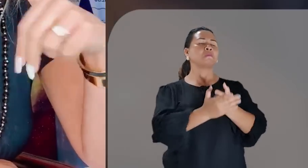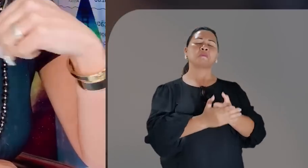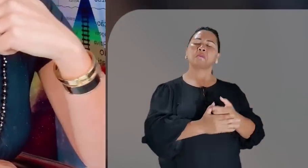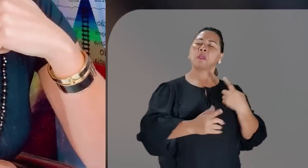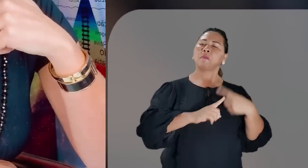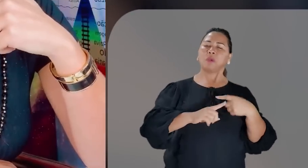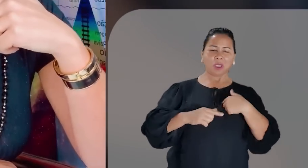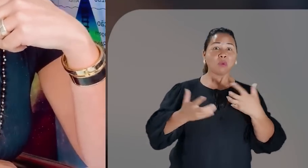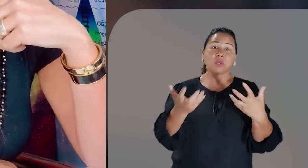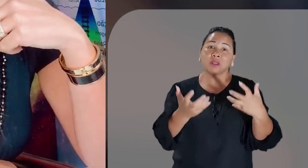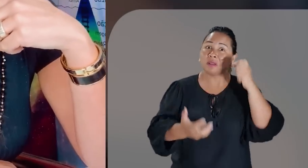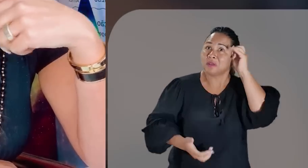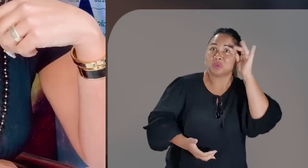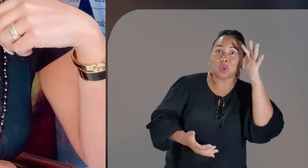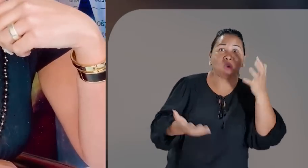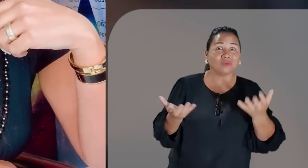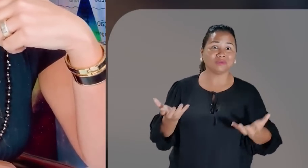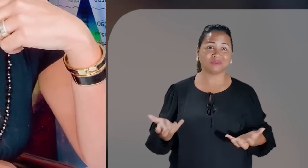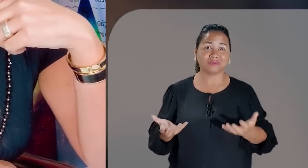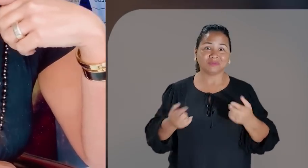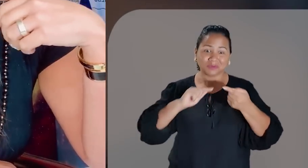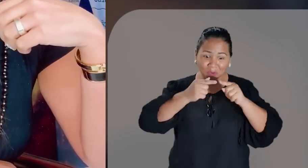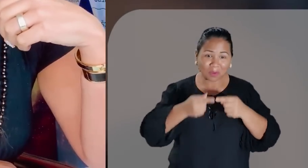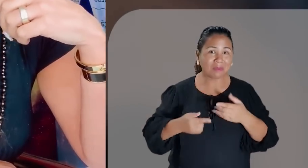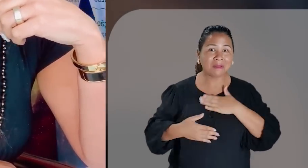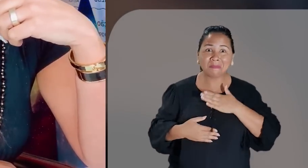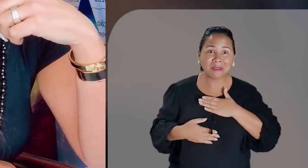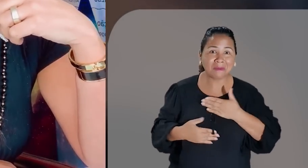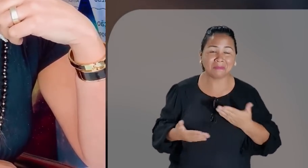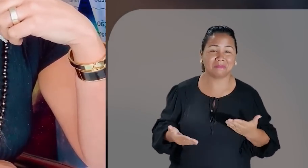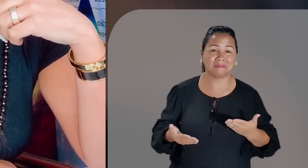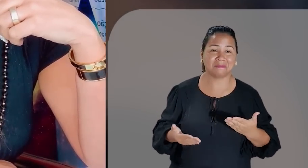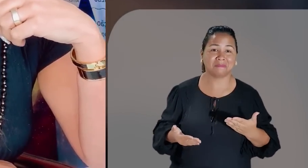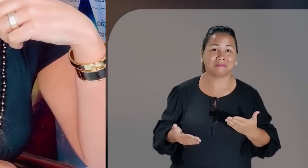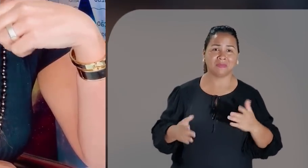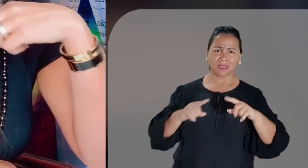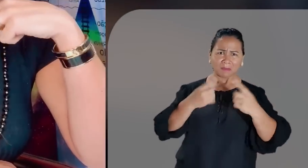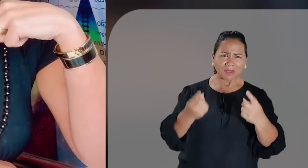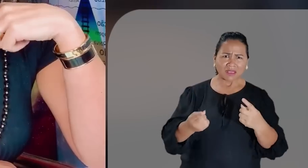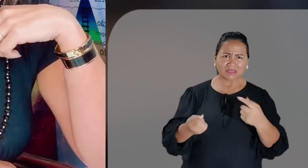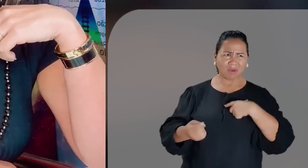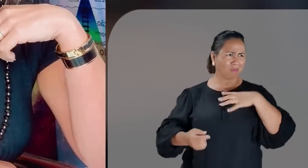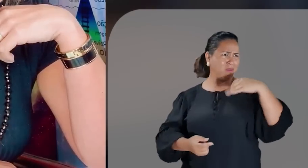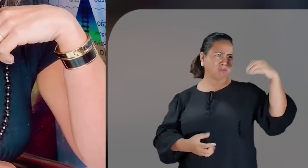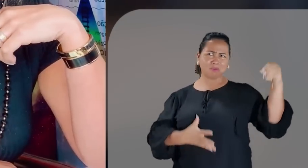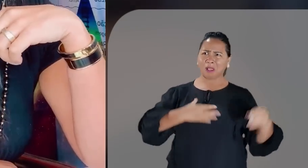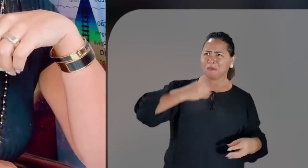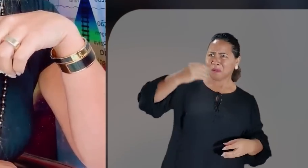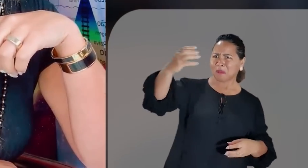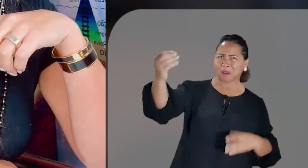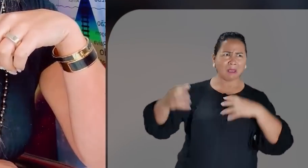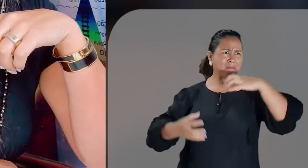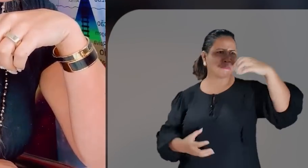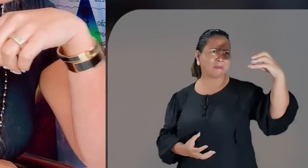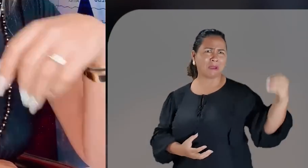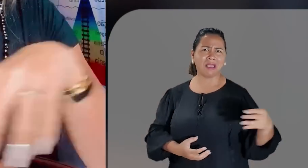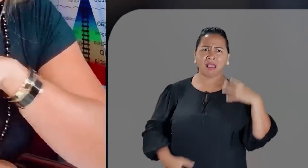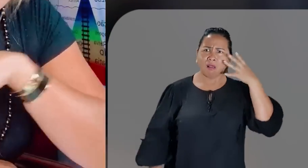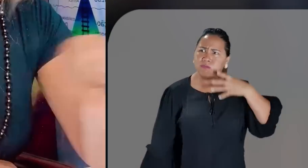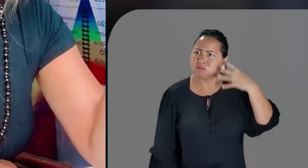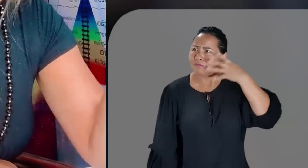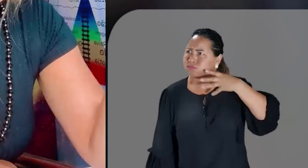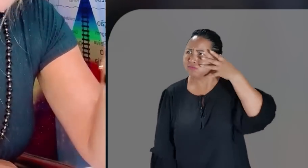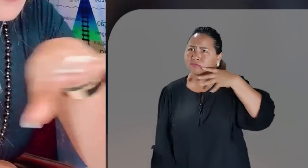eu palestraria Brasil todo esse momento da minha vida? Não. Por que que eu não iria? Porque eu não quero dormir fora de casa.